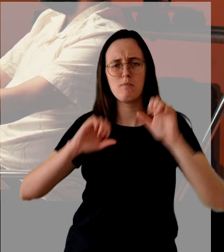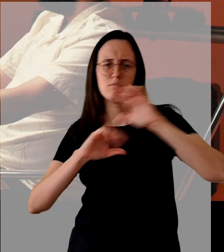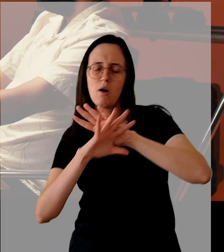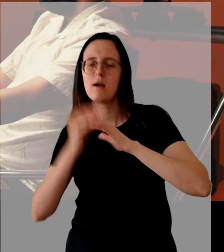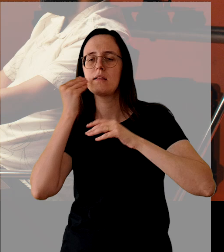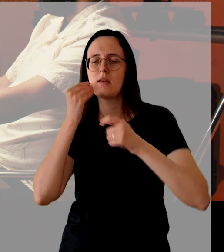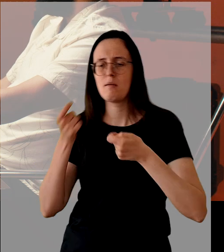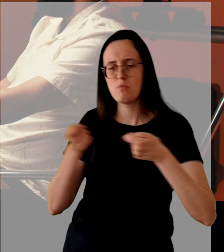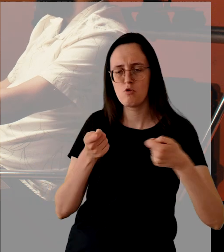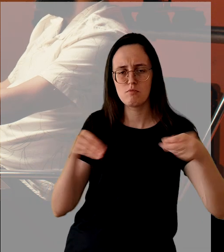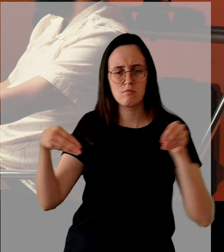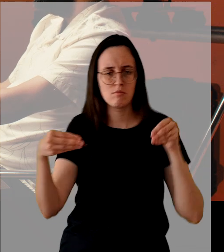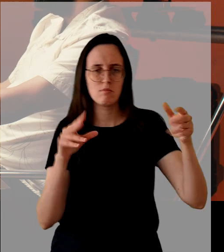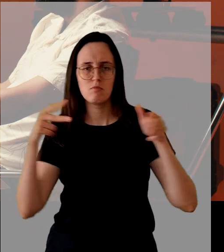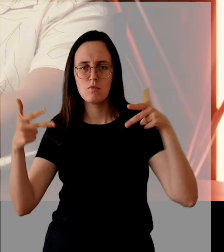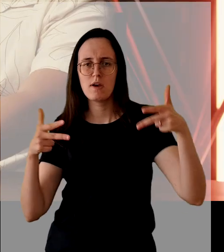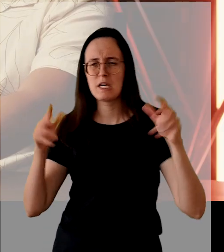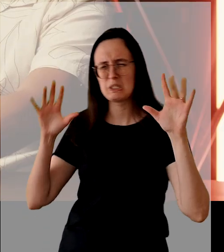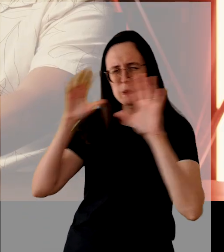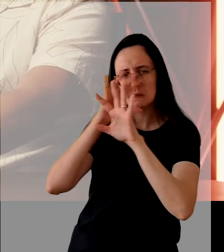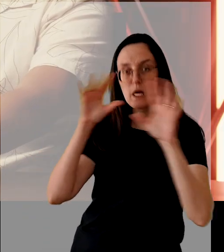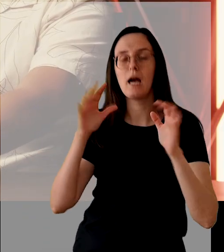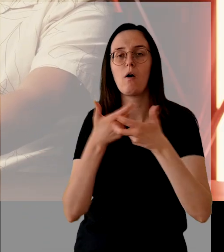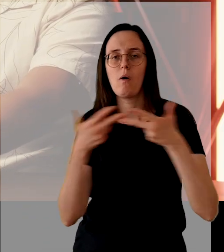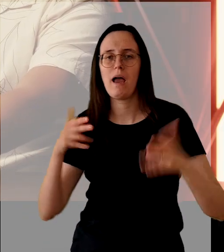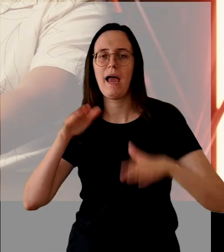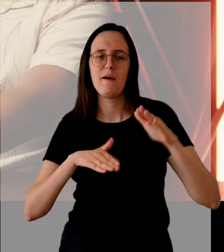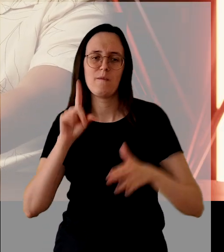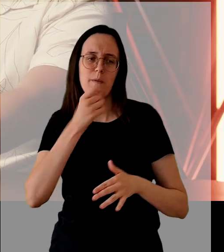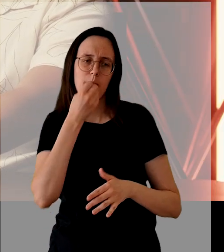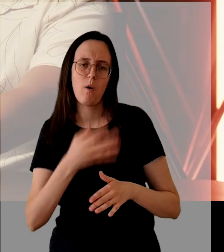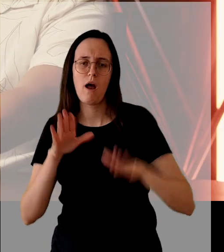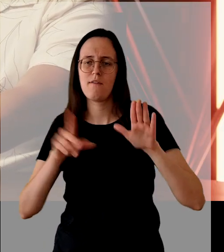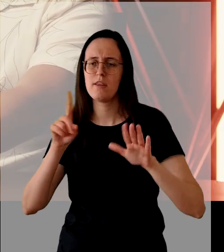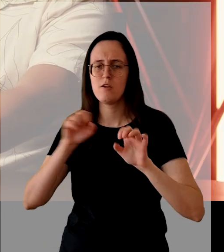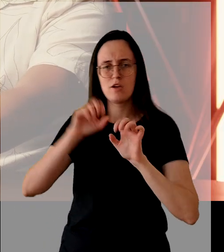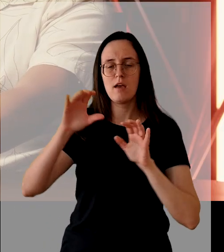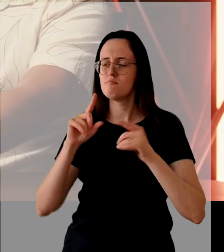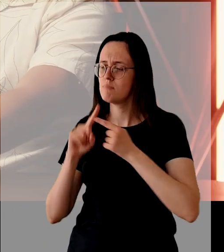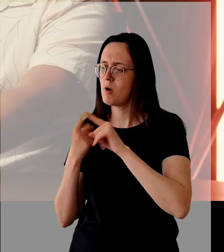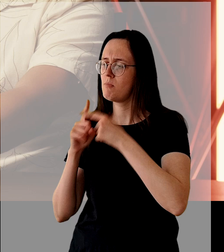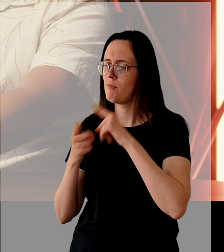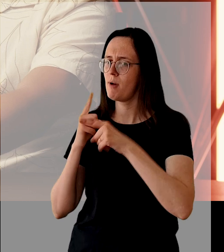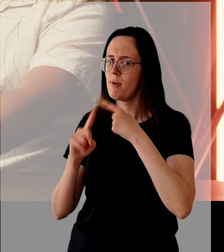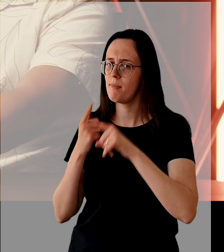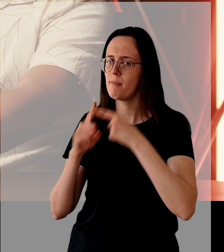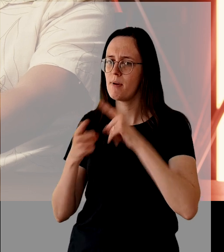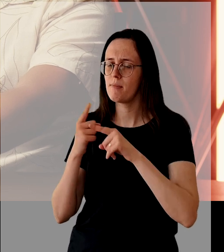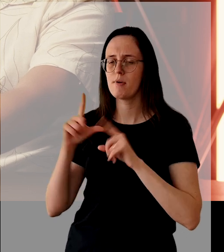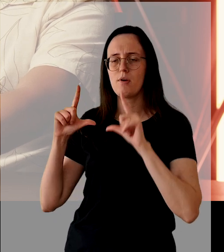se você tentar puxar um pouquinho, vai chegar do ruído. Aí você pensa, putz, mas talvez então seja o caso de eu superexpor um pouquinho e baixar o sinal